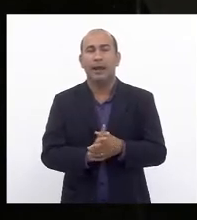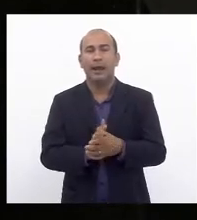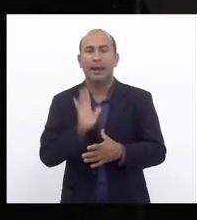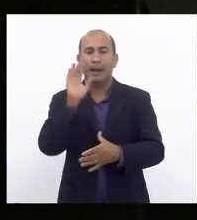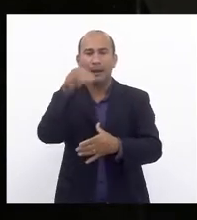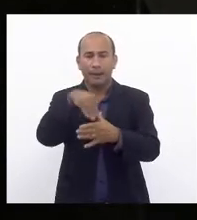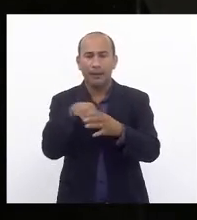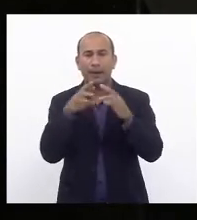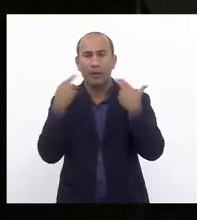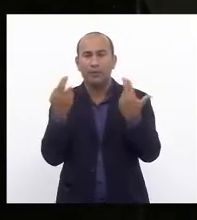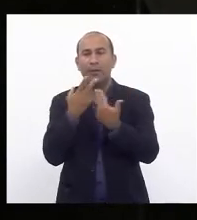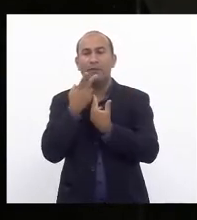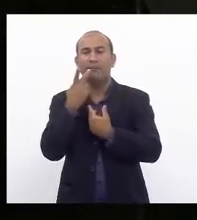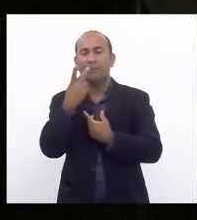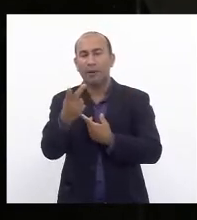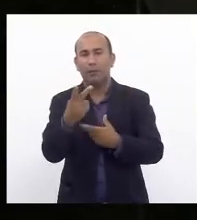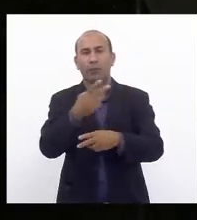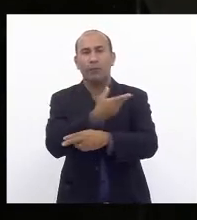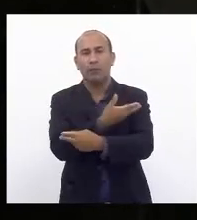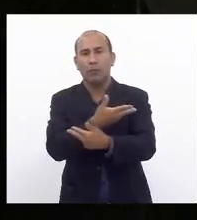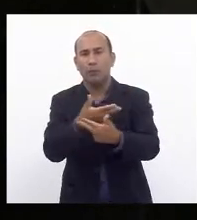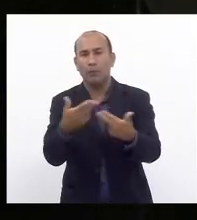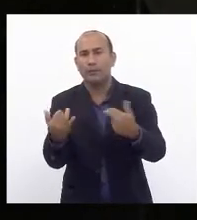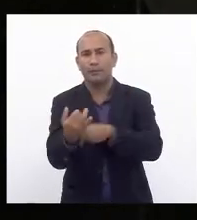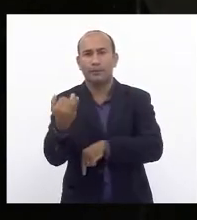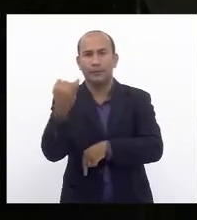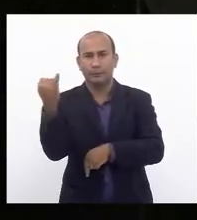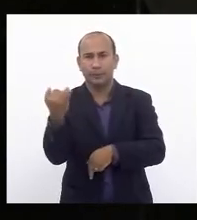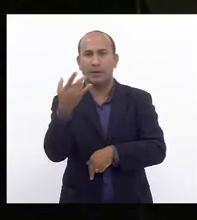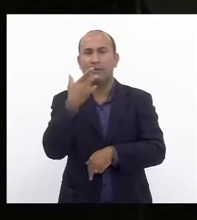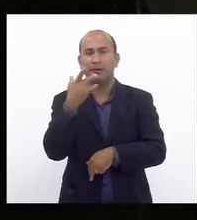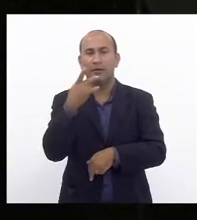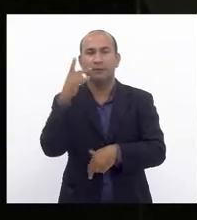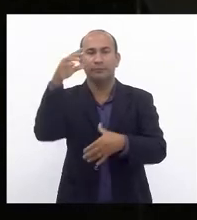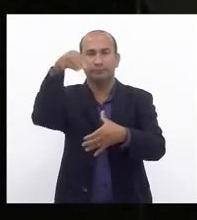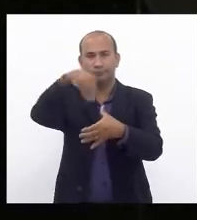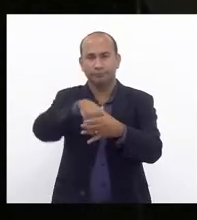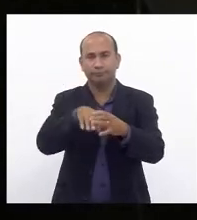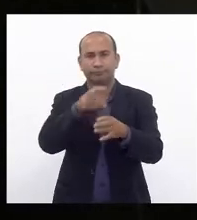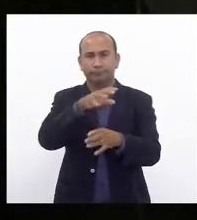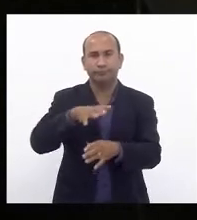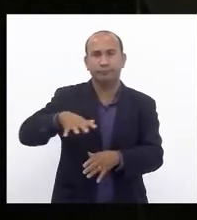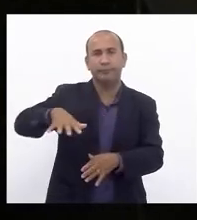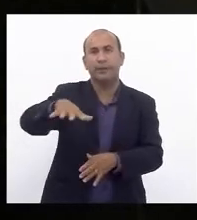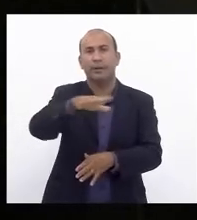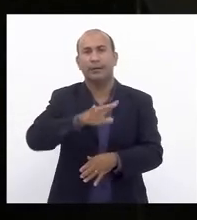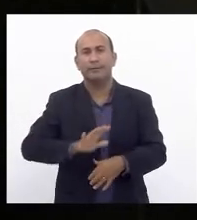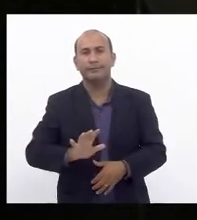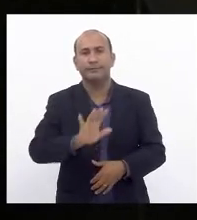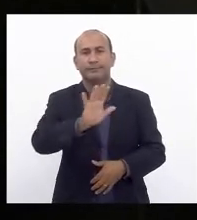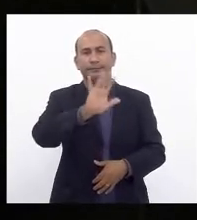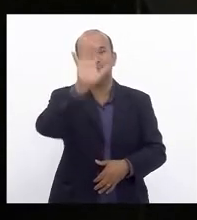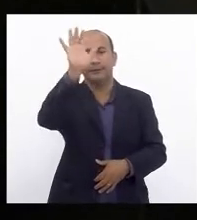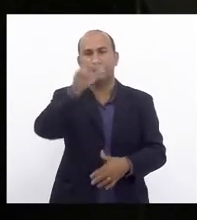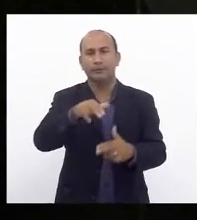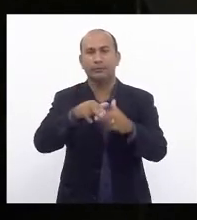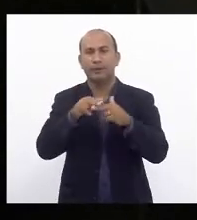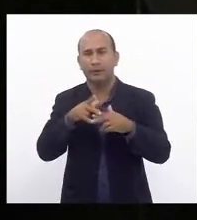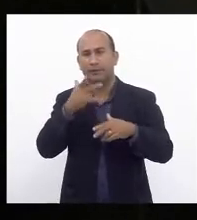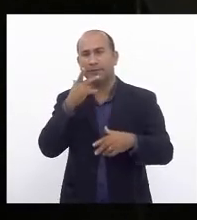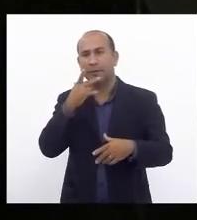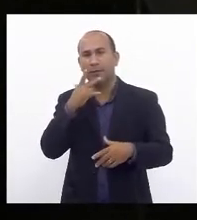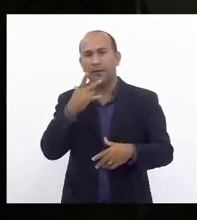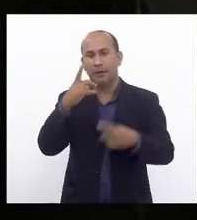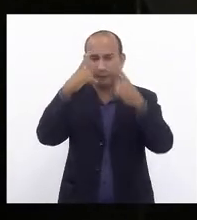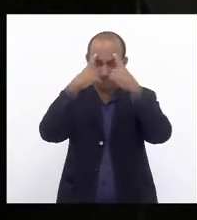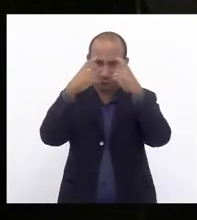ali se debateram várias questões relacionadas às demandas dos territórios de favelas, demandas populares, as demandas ligadas à violência, ligadas